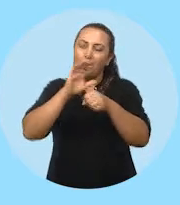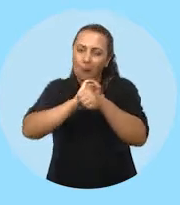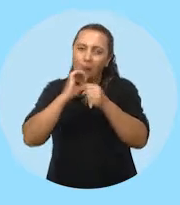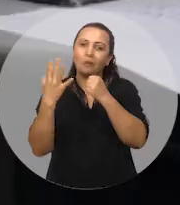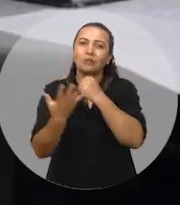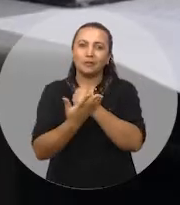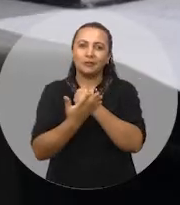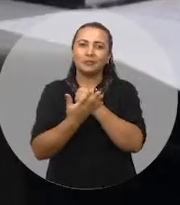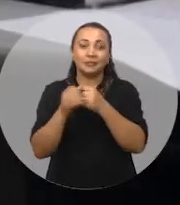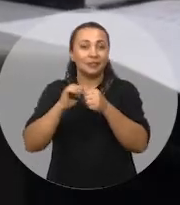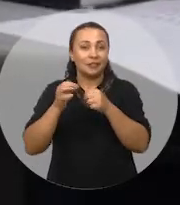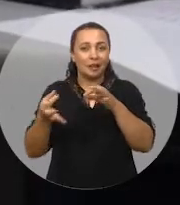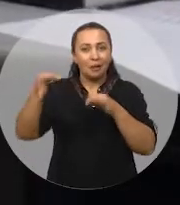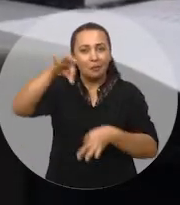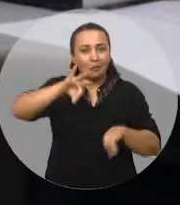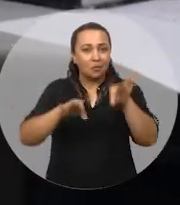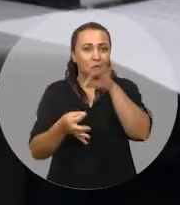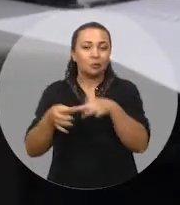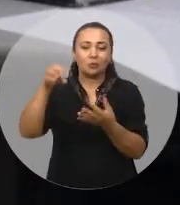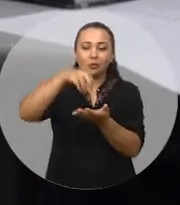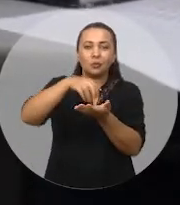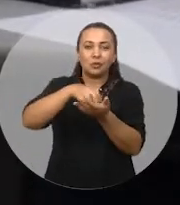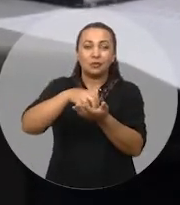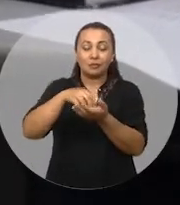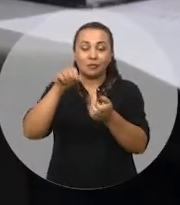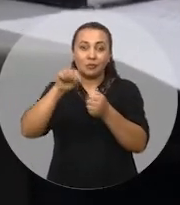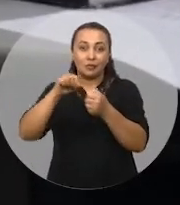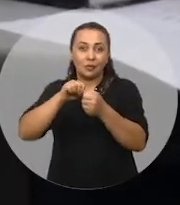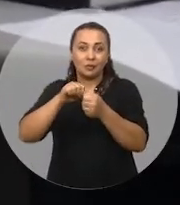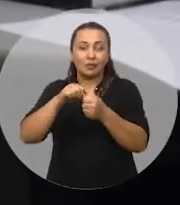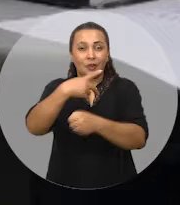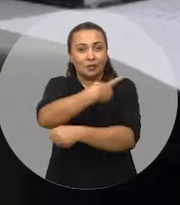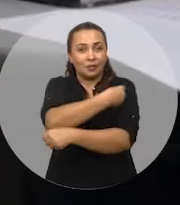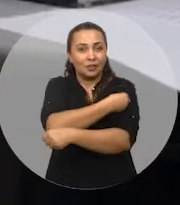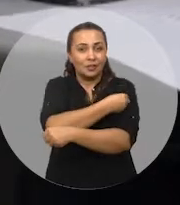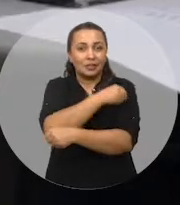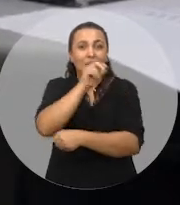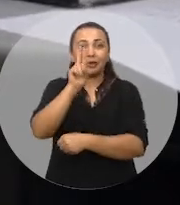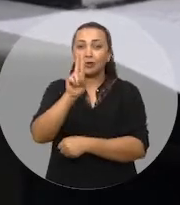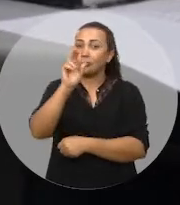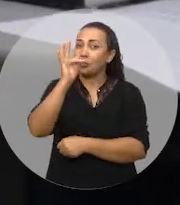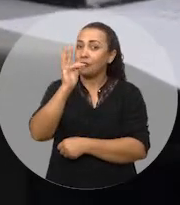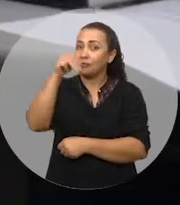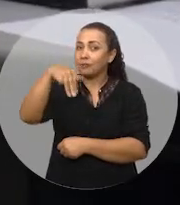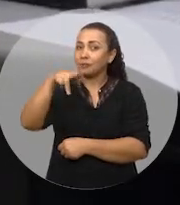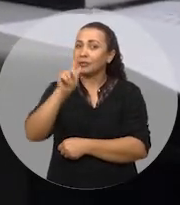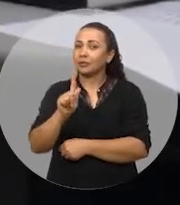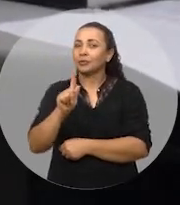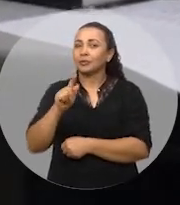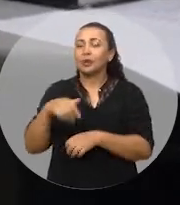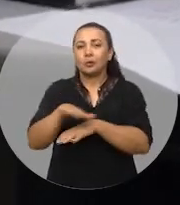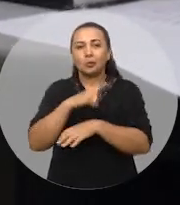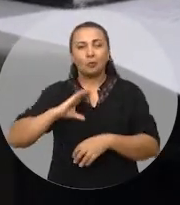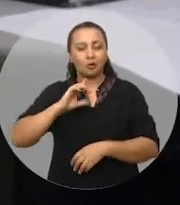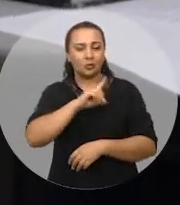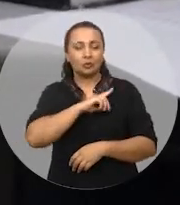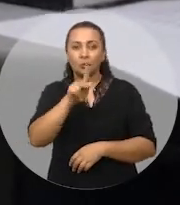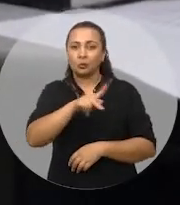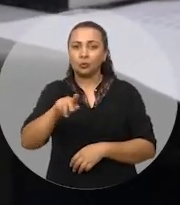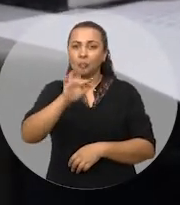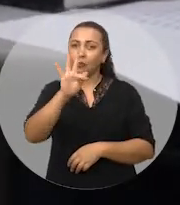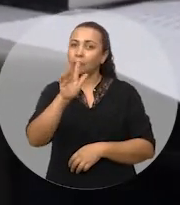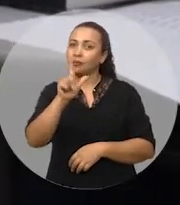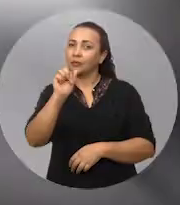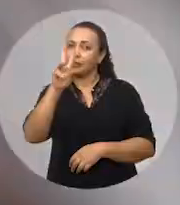será realizado lá no laboratório do Centro de Produção de Vacinas da Universidade Federal de Minas Gerais, sob a coordenação do